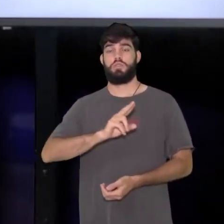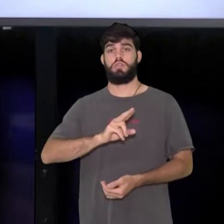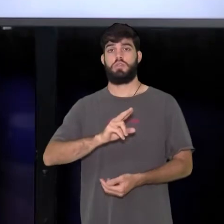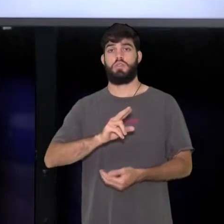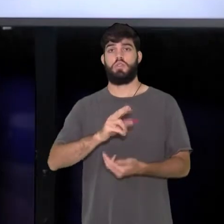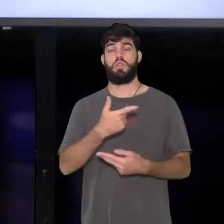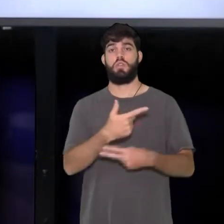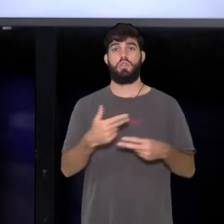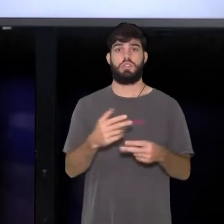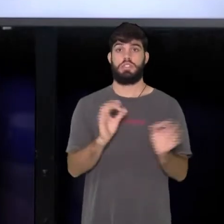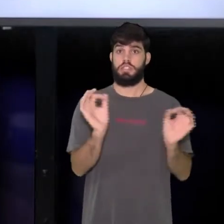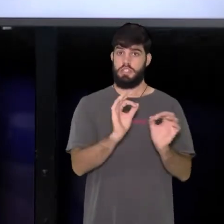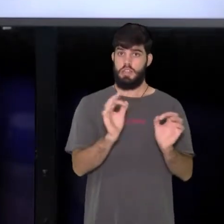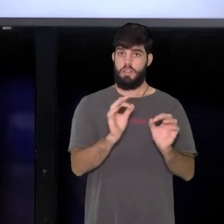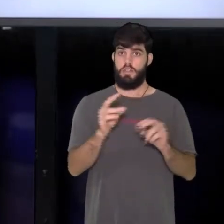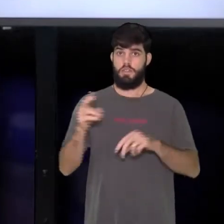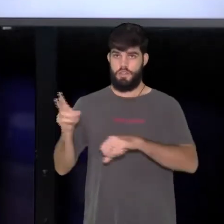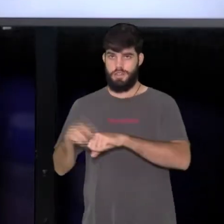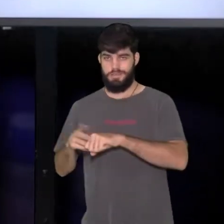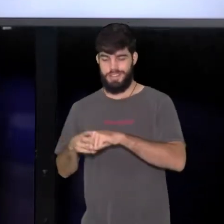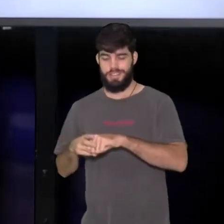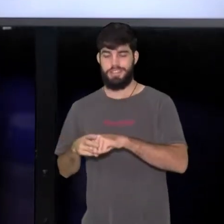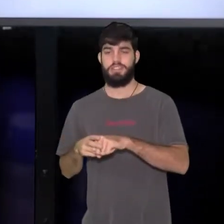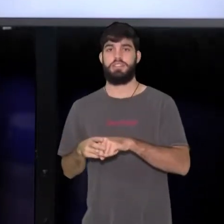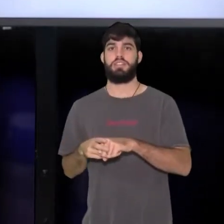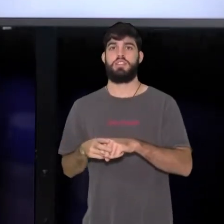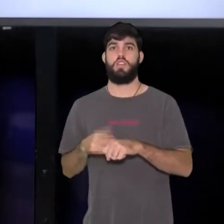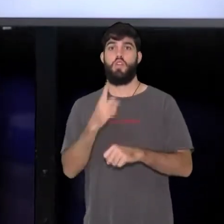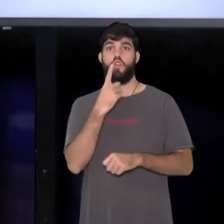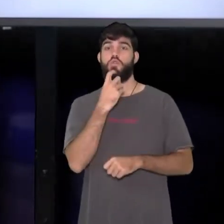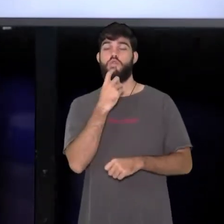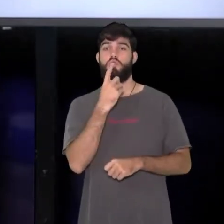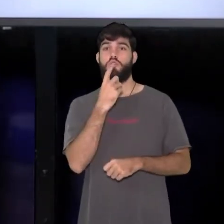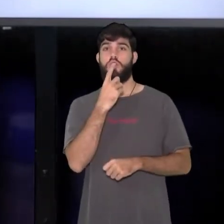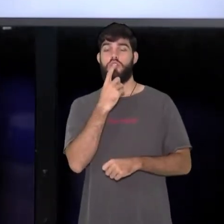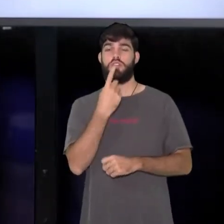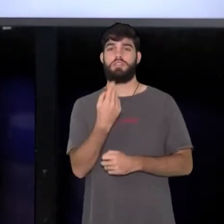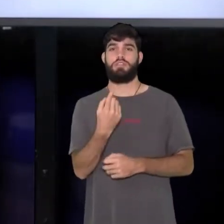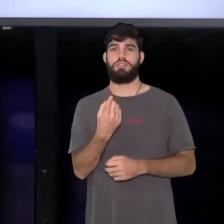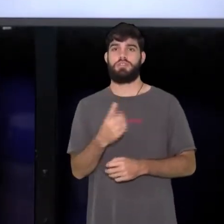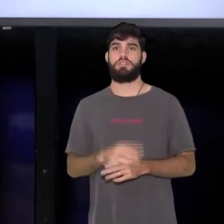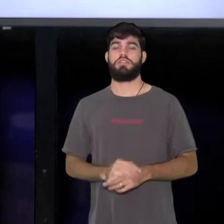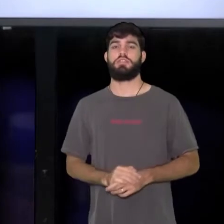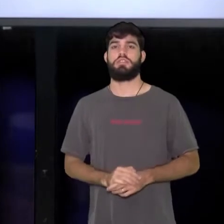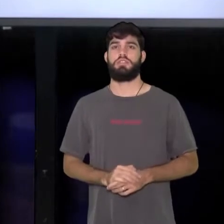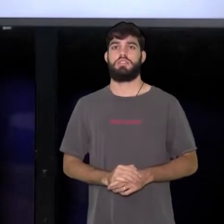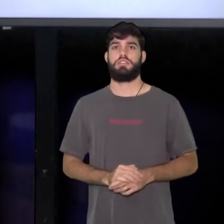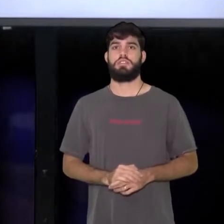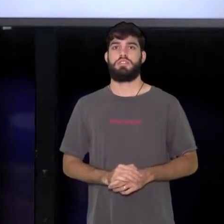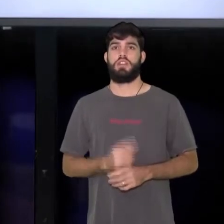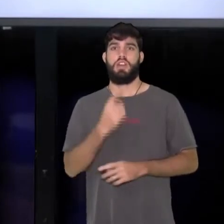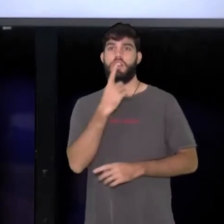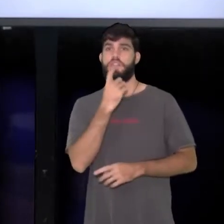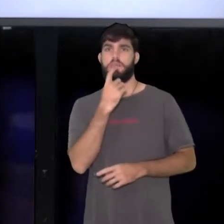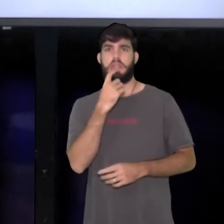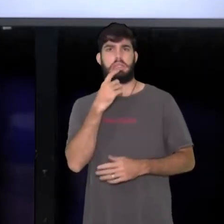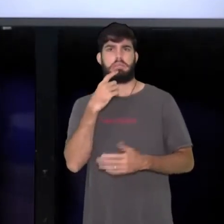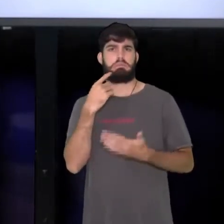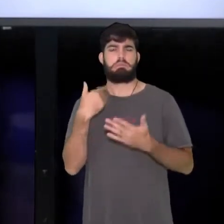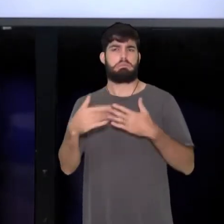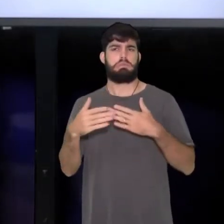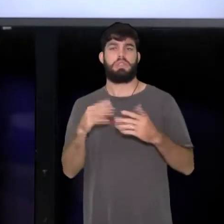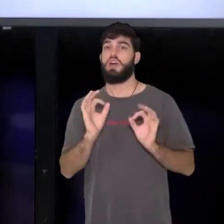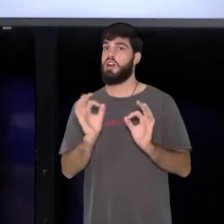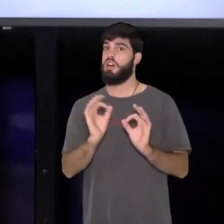não verbais, o vermelho da placa de trânsito. Esse vermelho não foi escolhido à toa, é